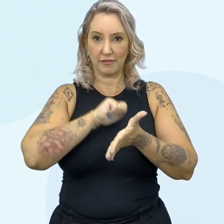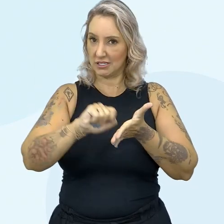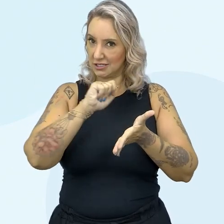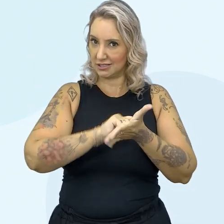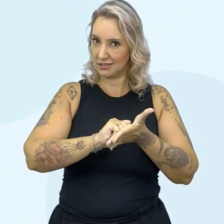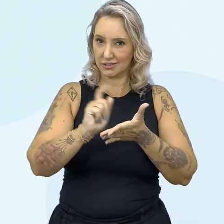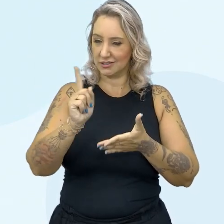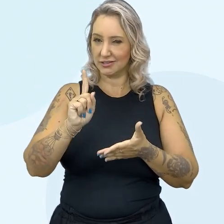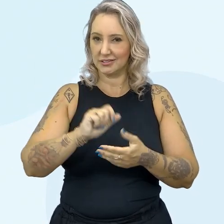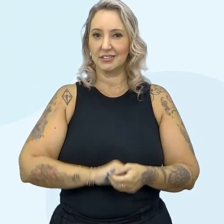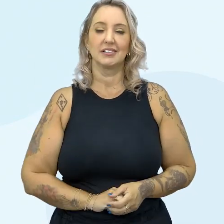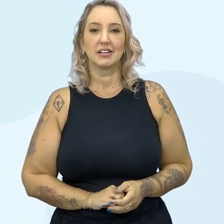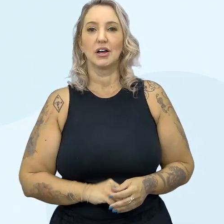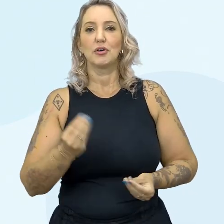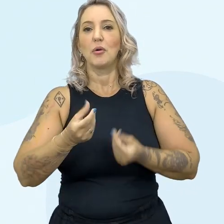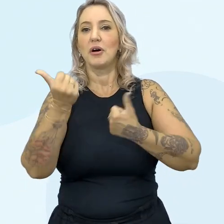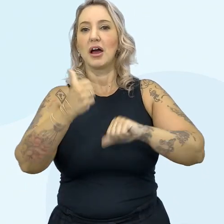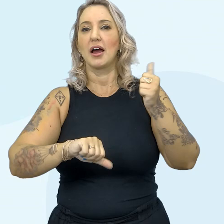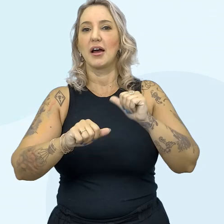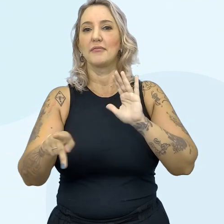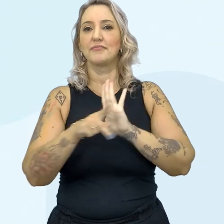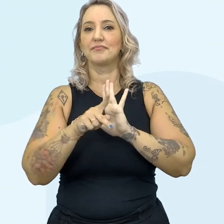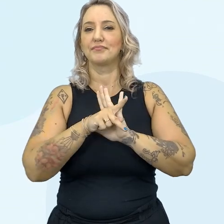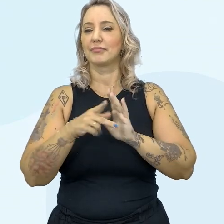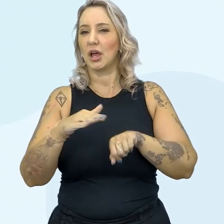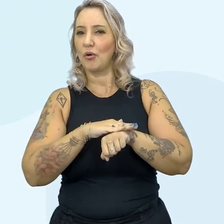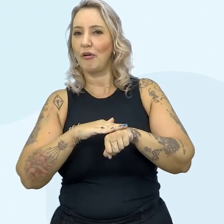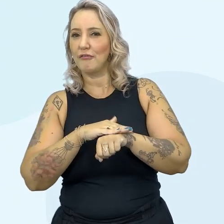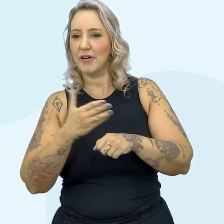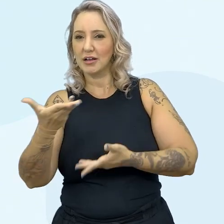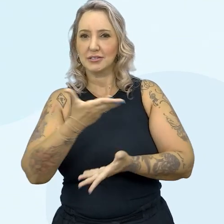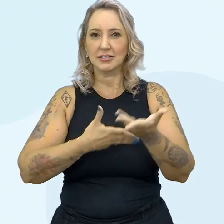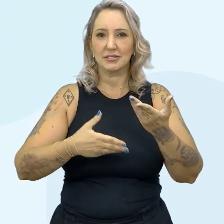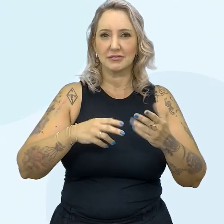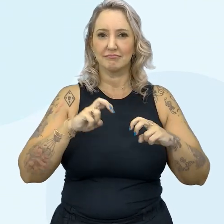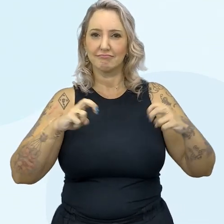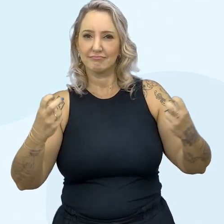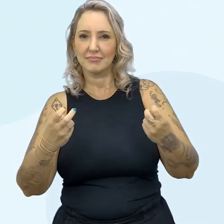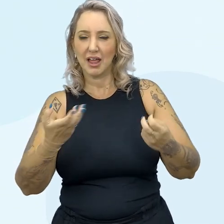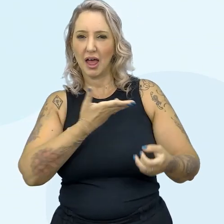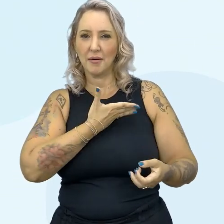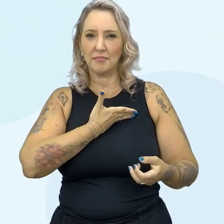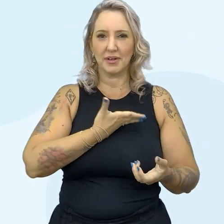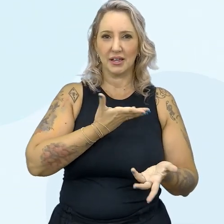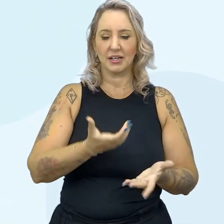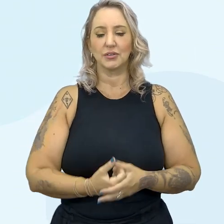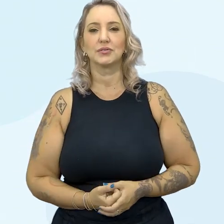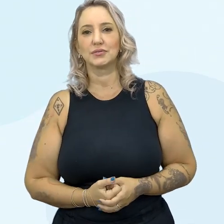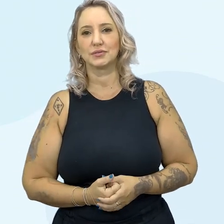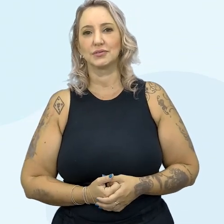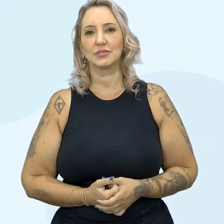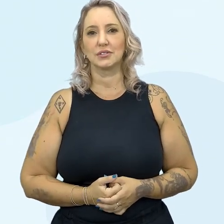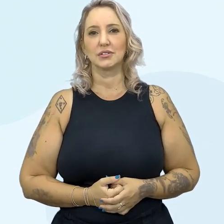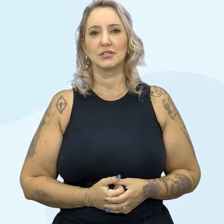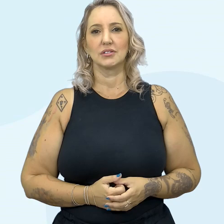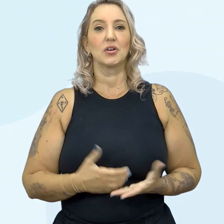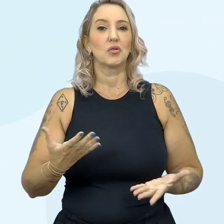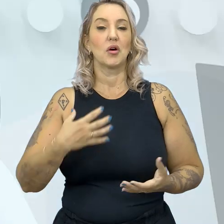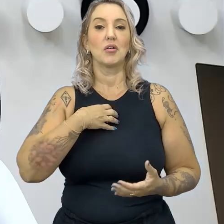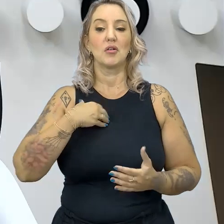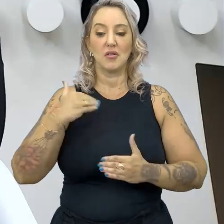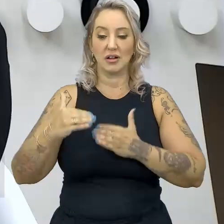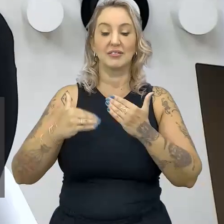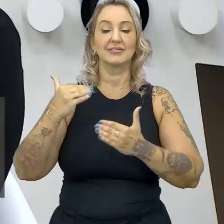como que vocês podem avaliar uma roda de conversa, né, Renan? Sistematizar, um mapa mental. Do desdobramento.